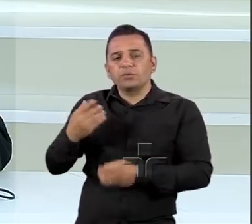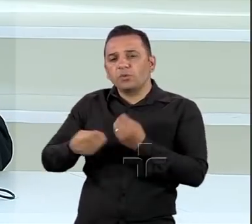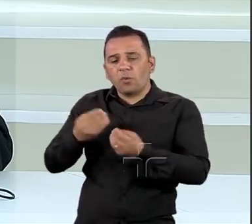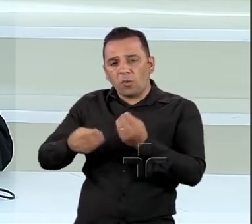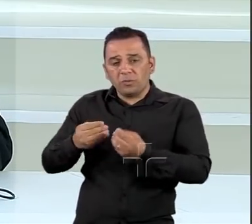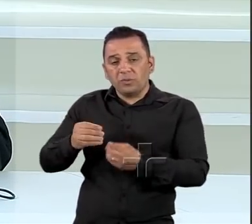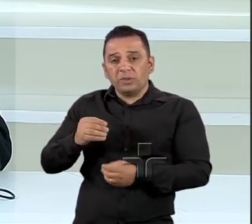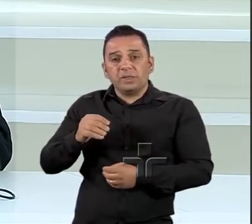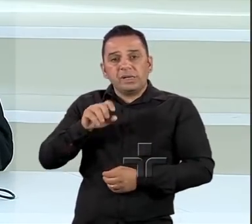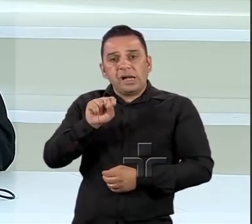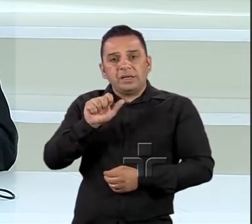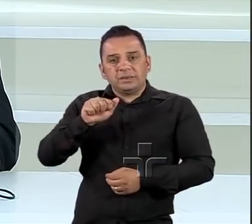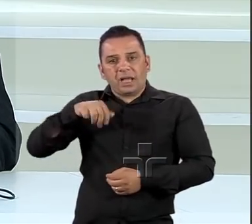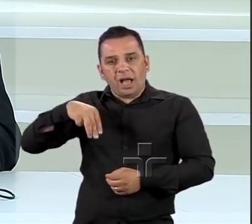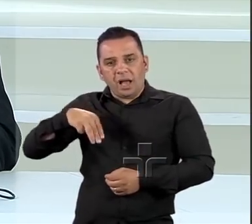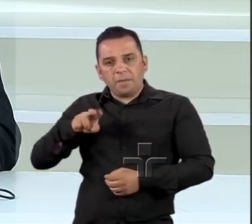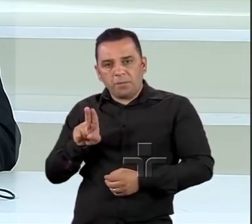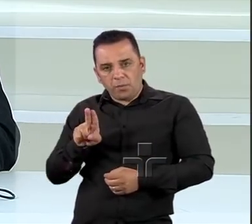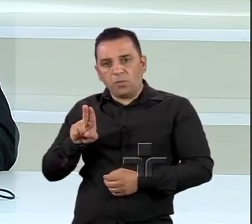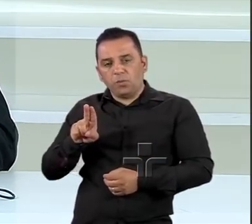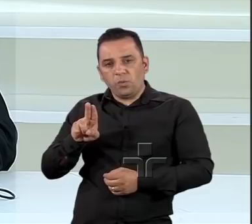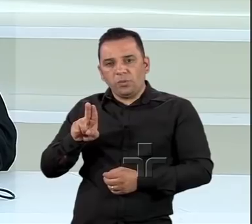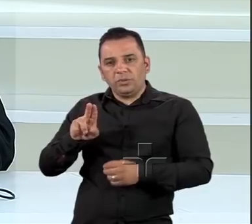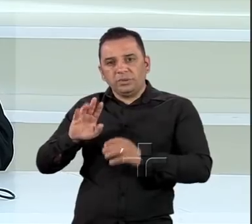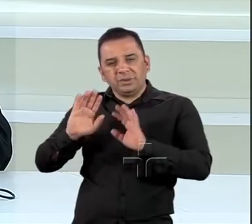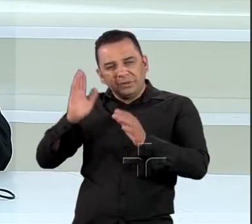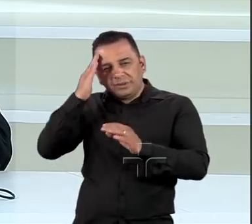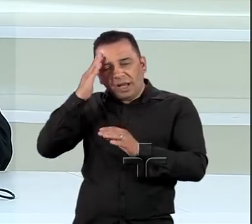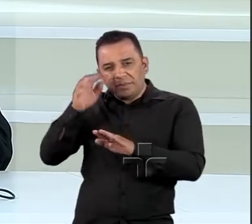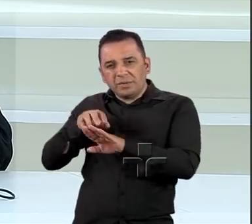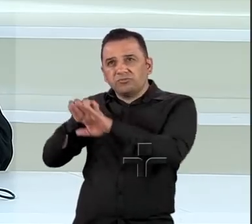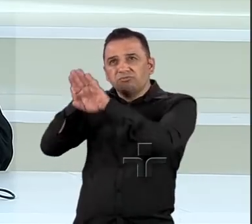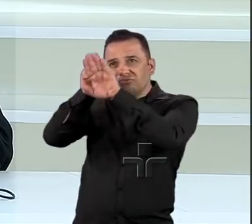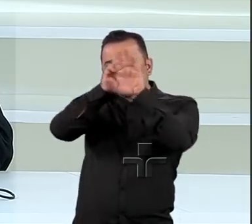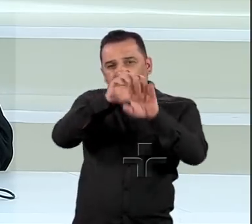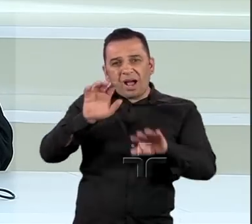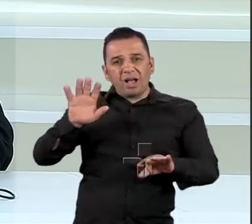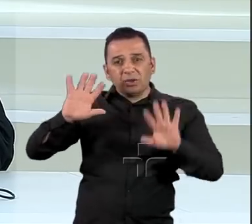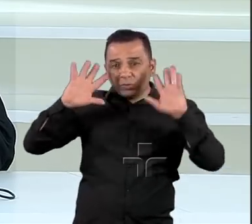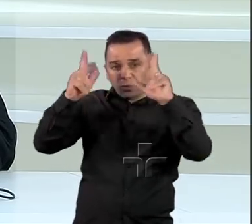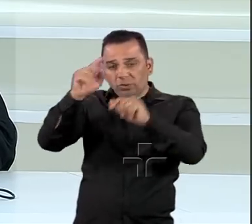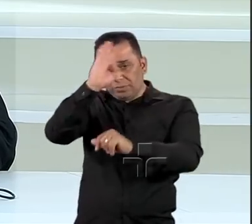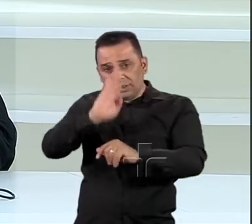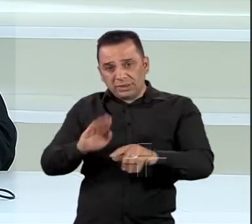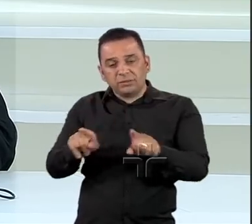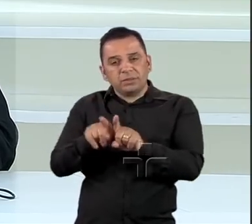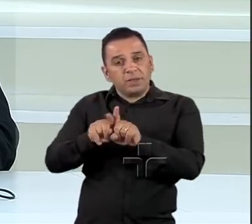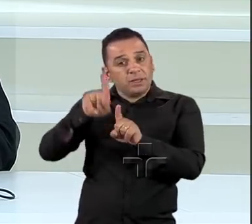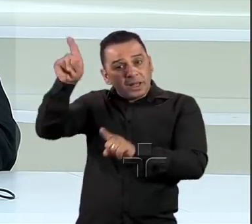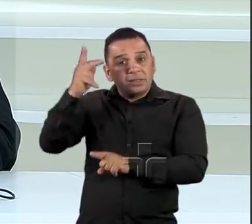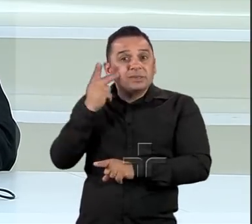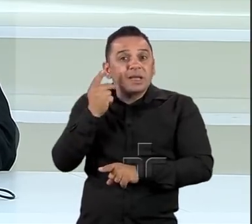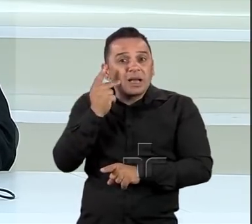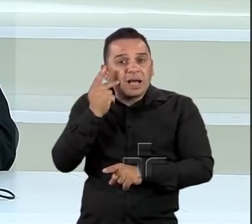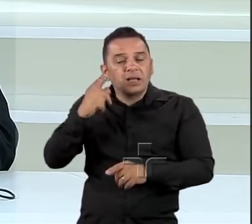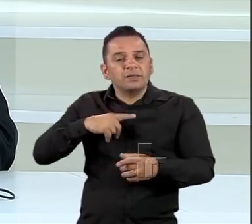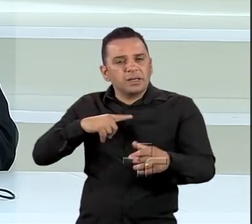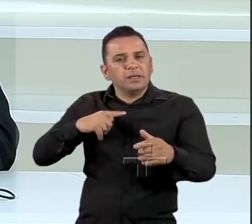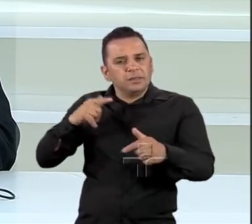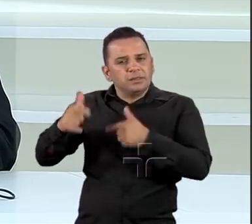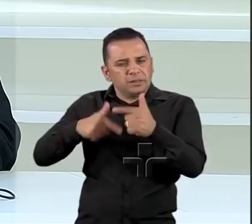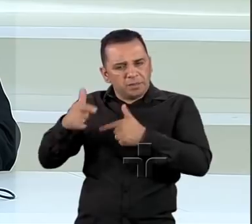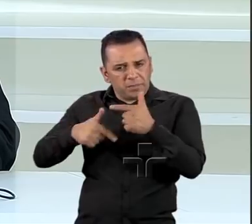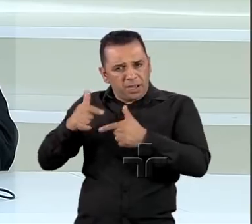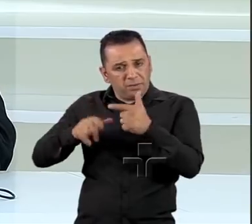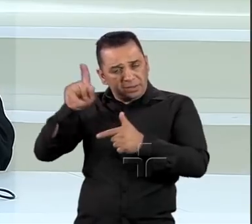e, junto com ele, levar um trabalho importante já desenvolvido no Ceará também, que é fazer com que a gente tenha 2 linhas de cuidado, que